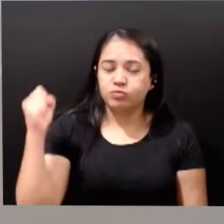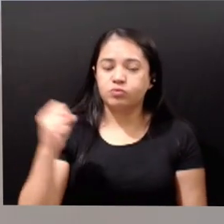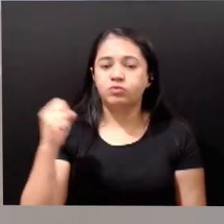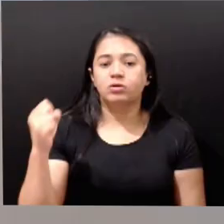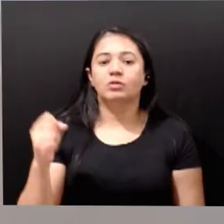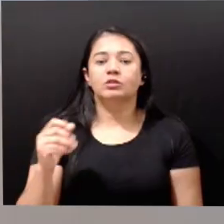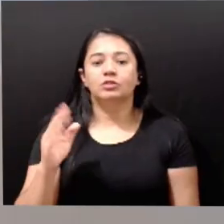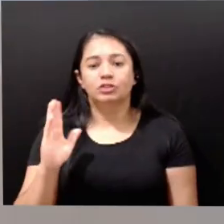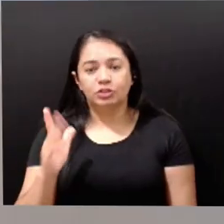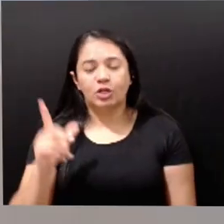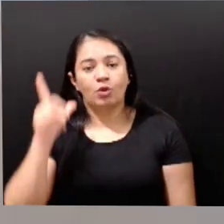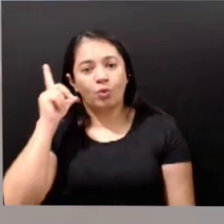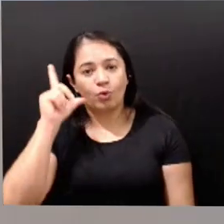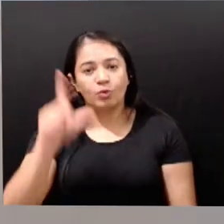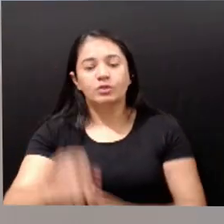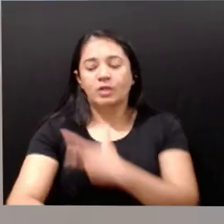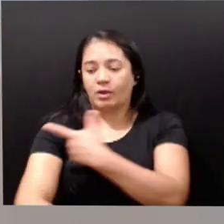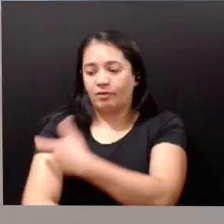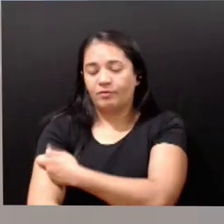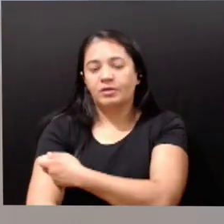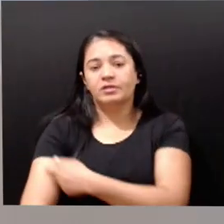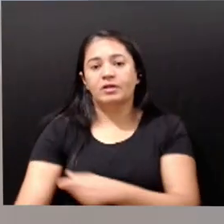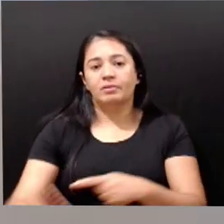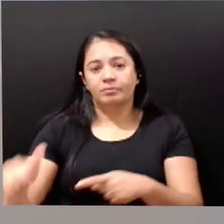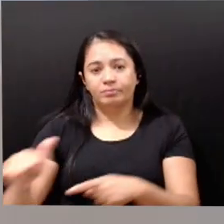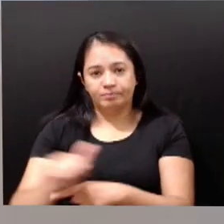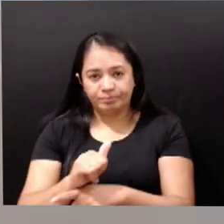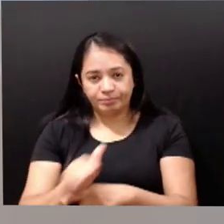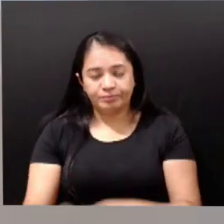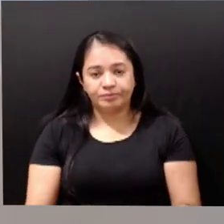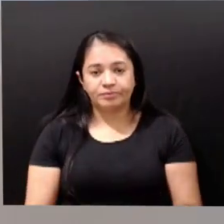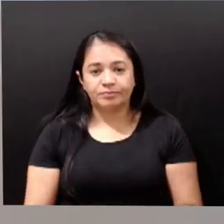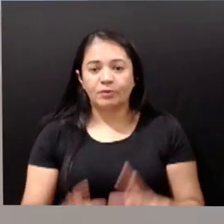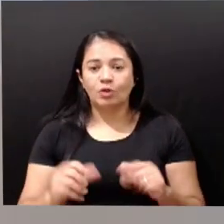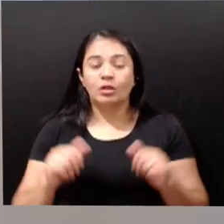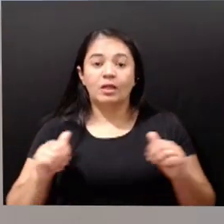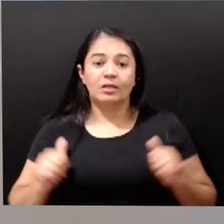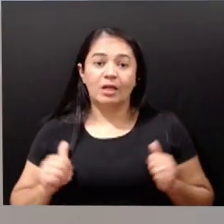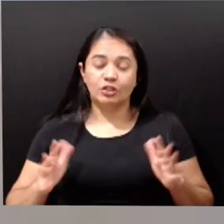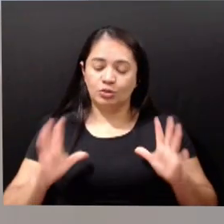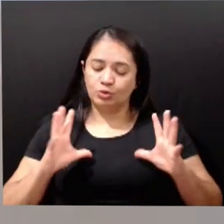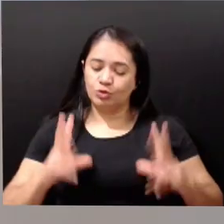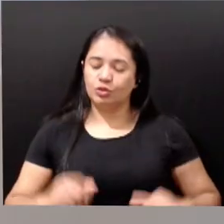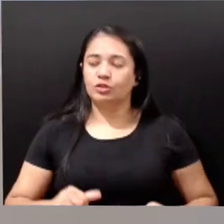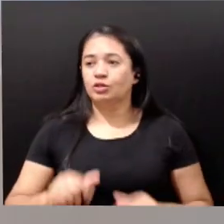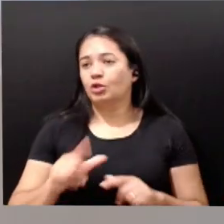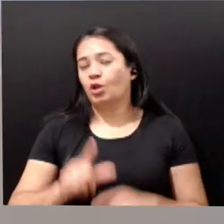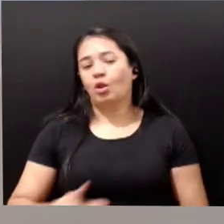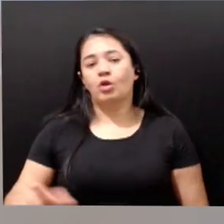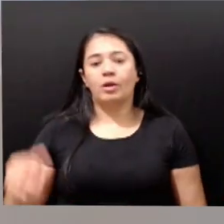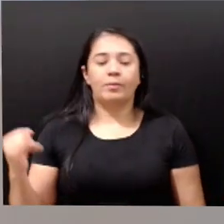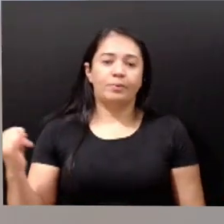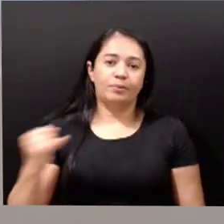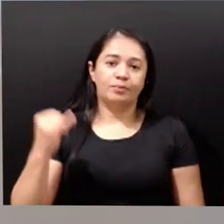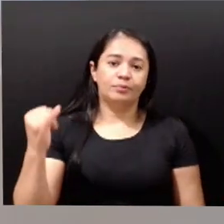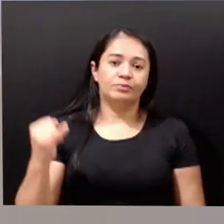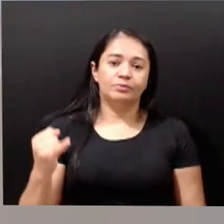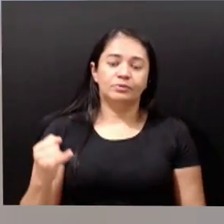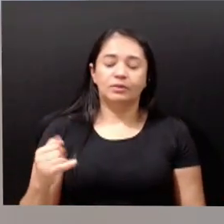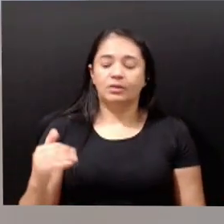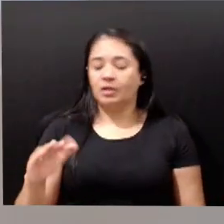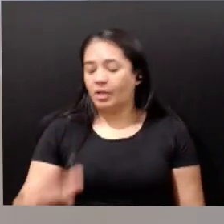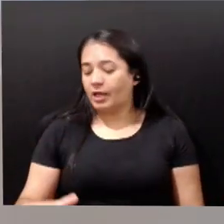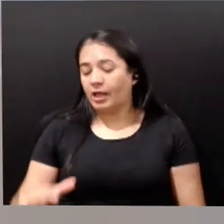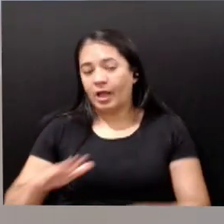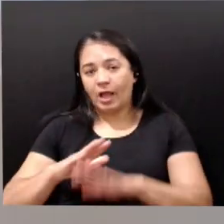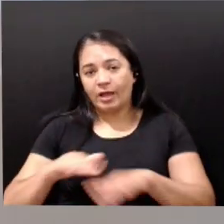dar doenças mais graves, a gente consegue proteger pela estratégia vacinal. Todas as medidas de higiene, lógico, são válidas, né? À medida